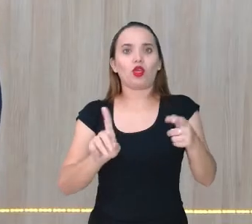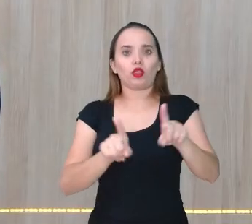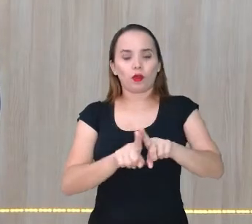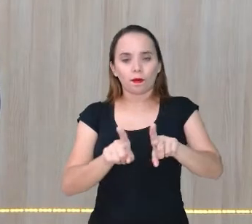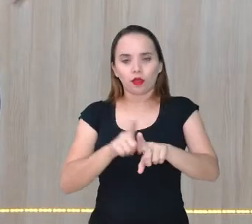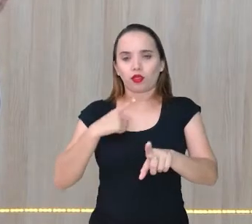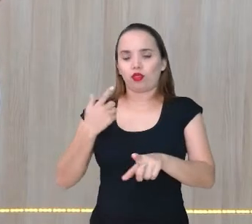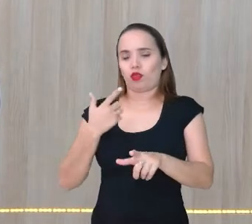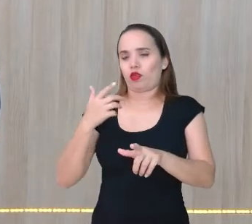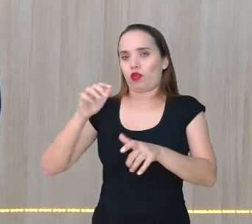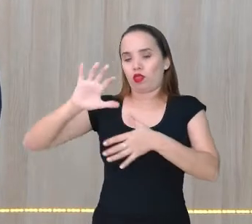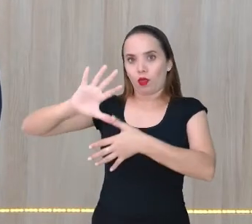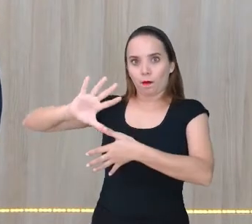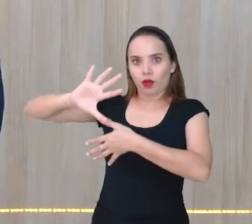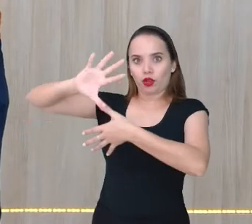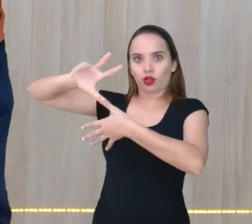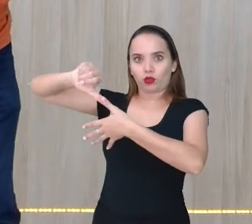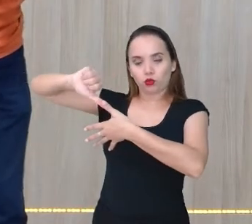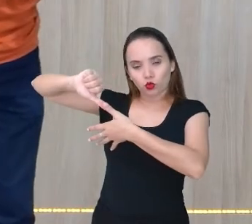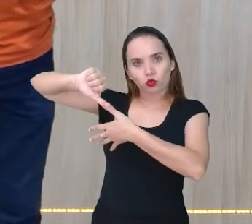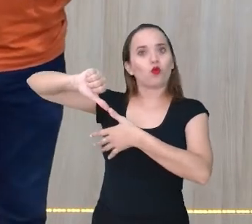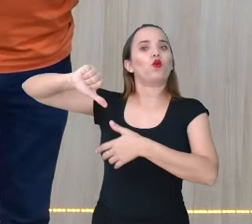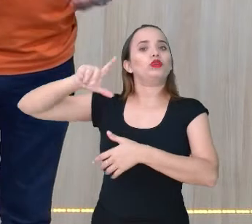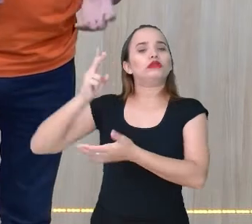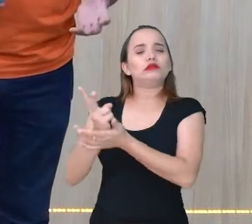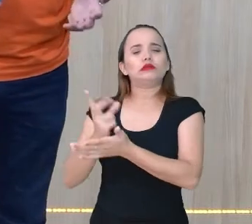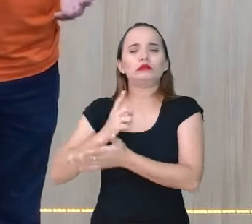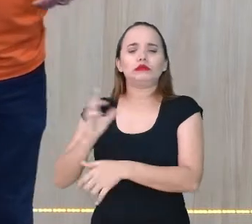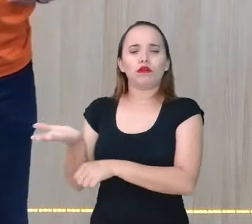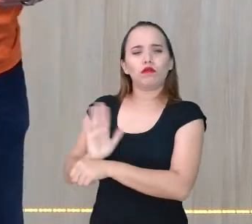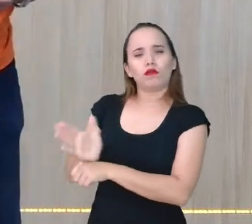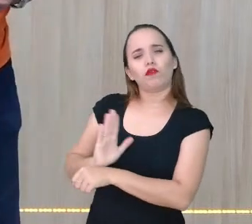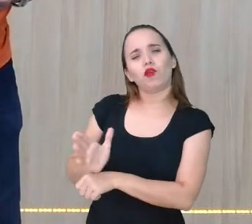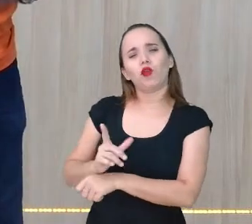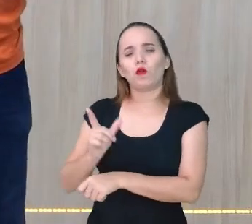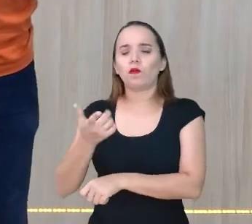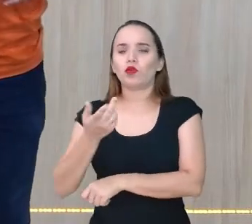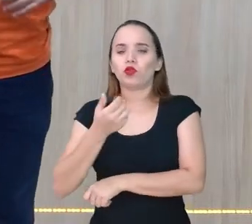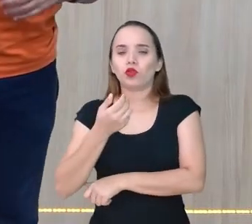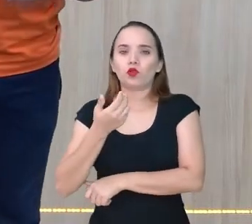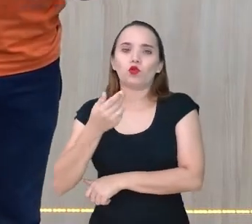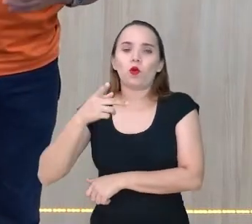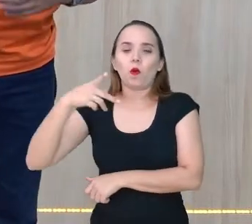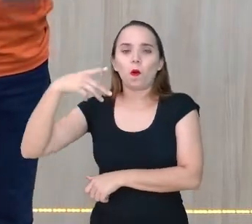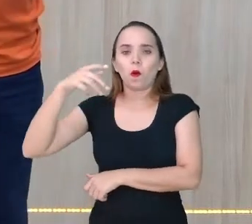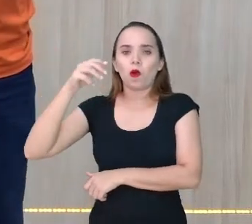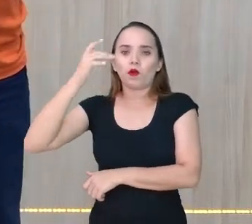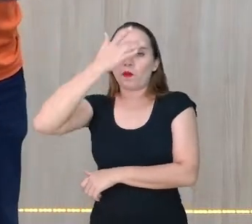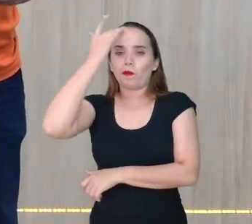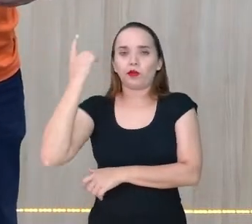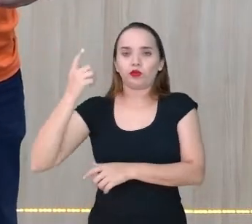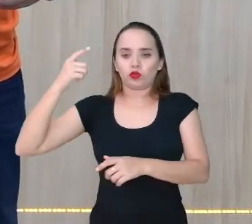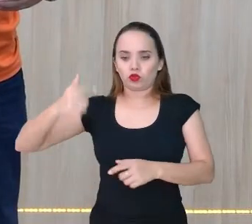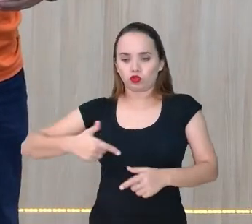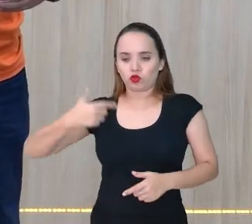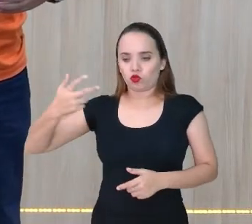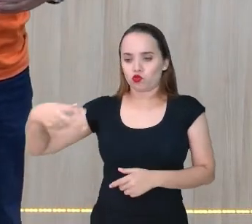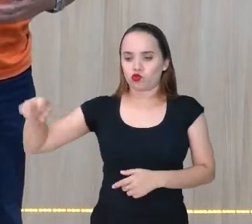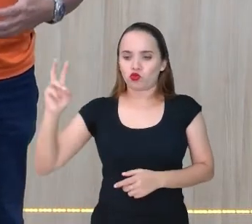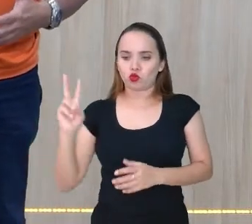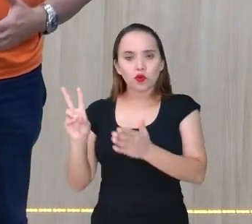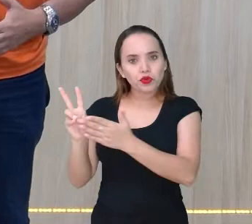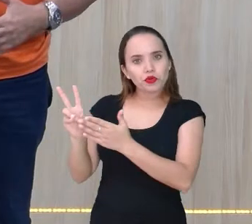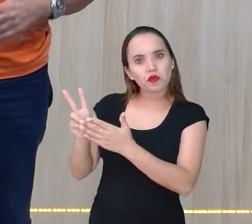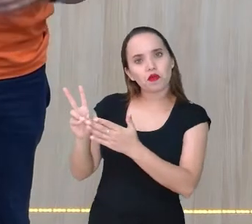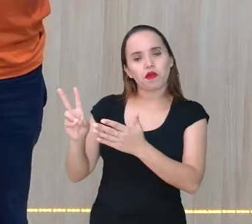filmes de faroeste, né? Onde tem o mocinho e os índios sempre como bandidos. Na verdade, os índios estavam defendendo o seu território. Né?